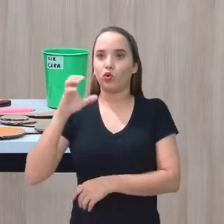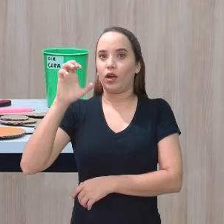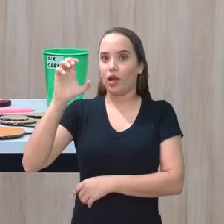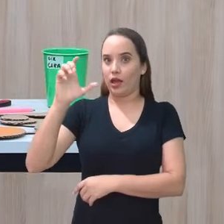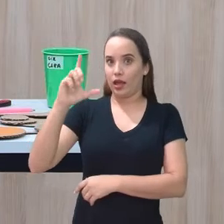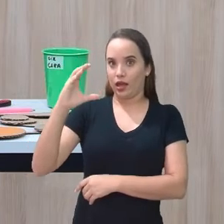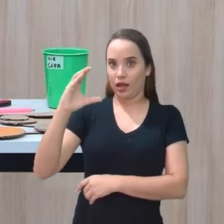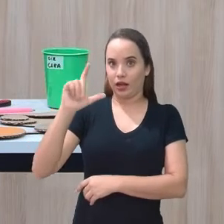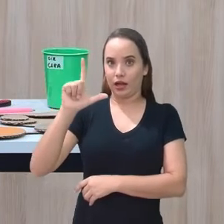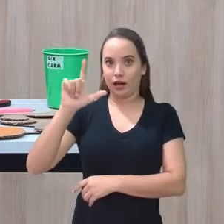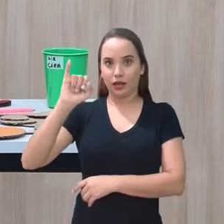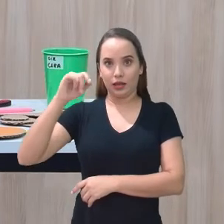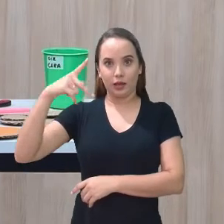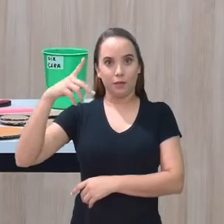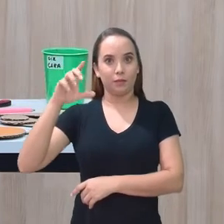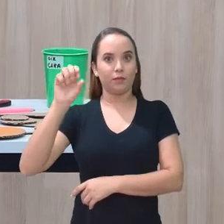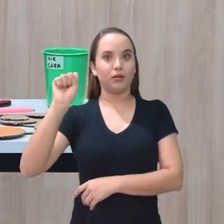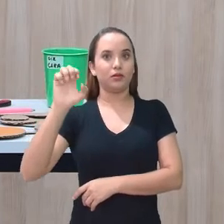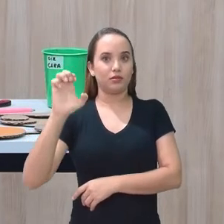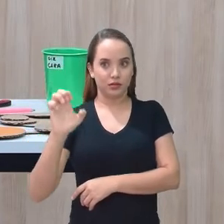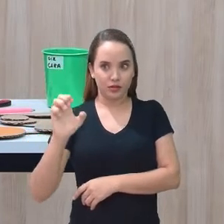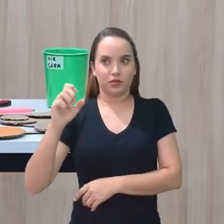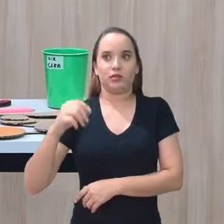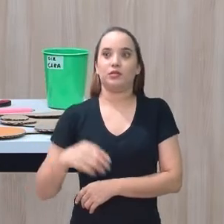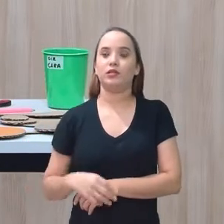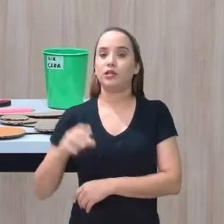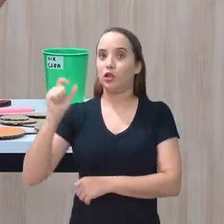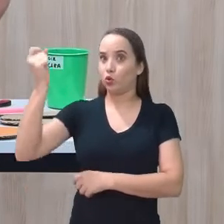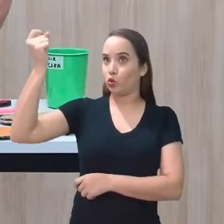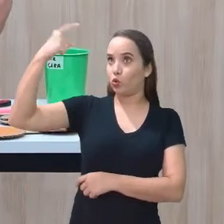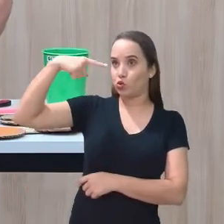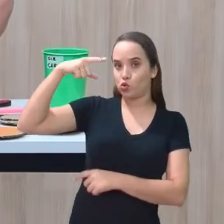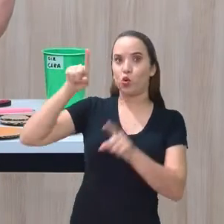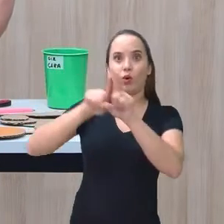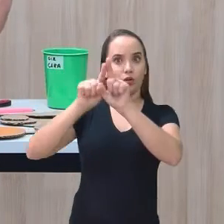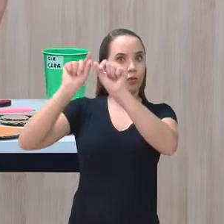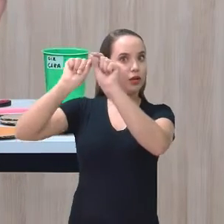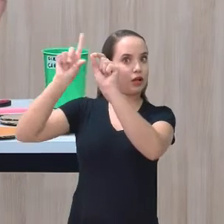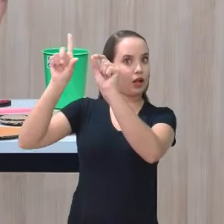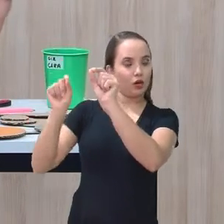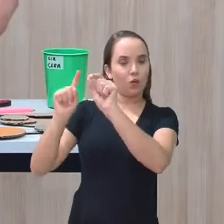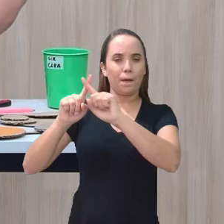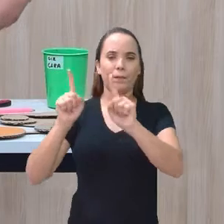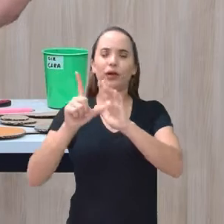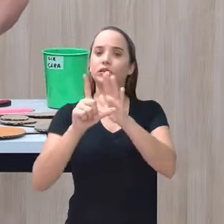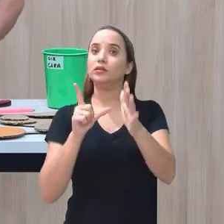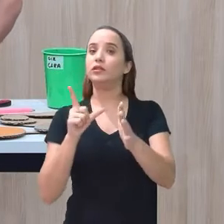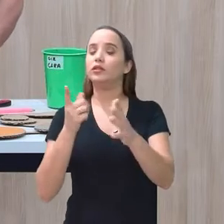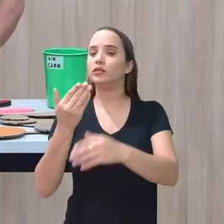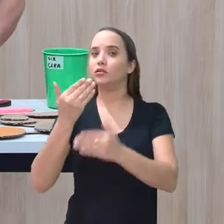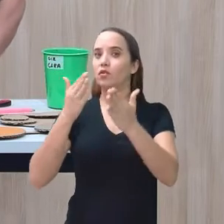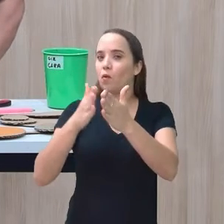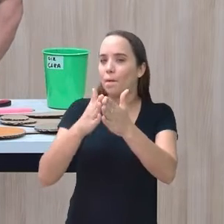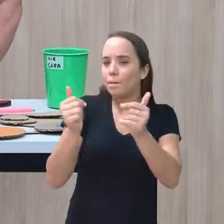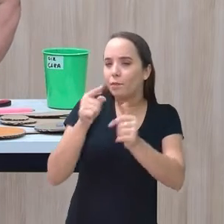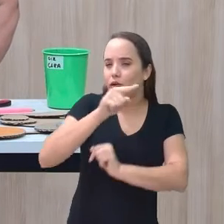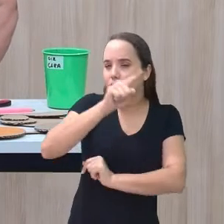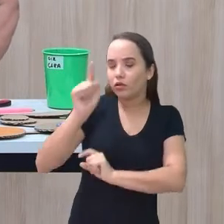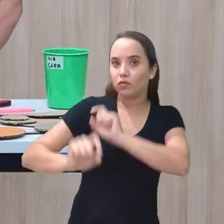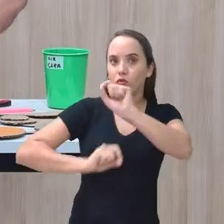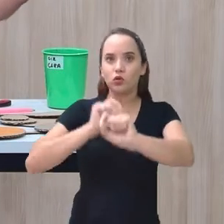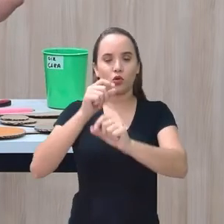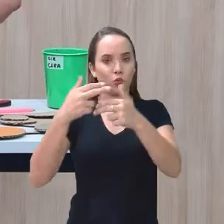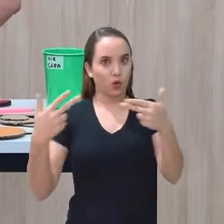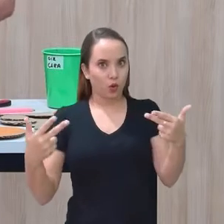eclipse solar. Mas antes de começar a aula, eu vou pedir algumas coisas a vocês. Se vocês não estiverem em casa